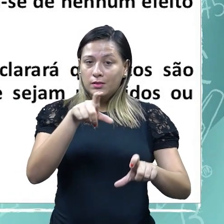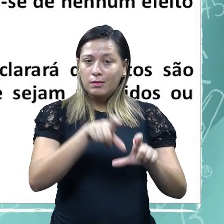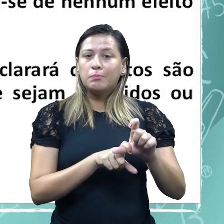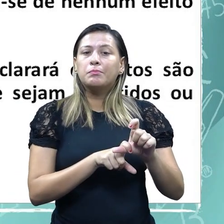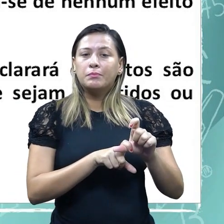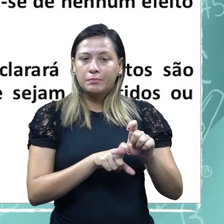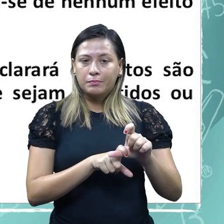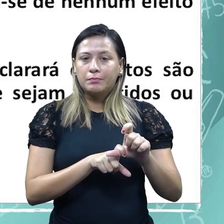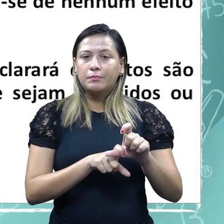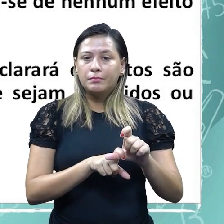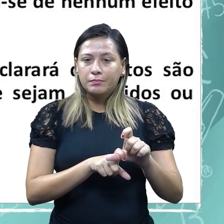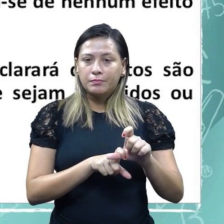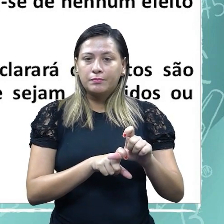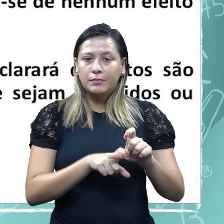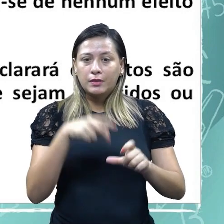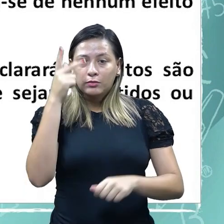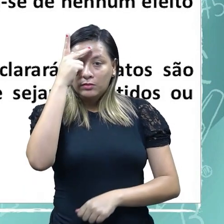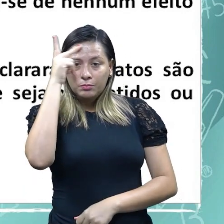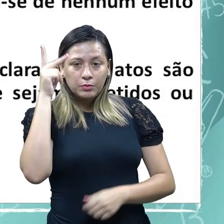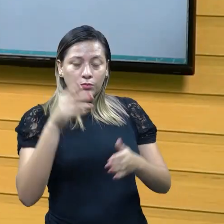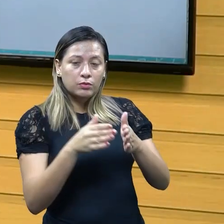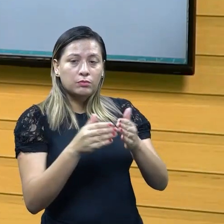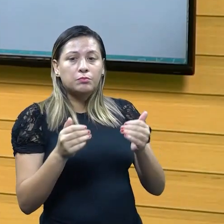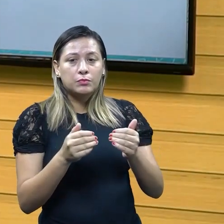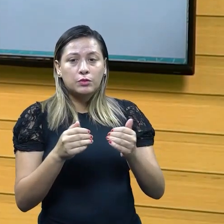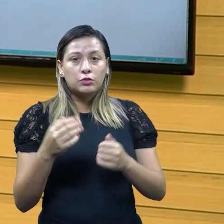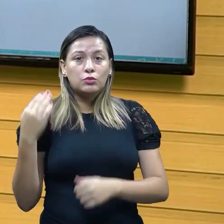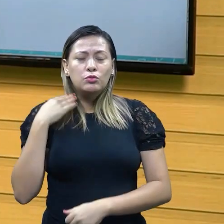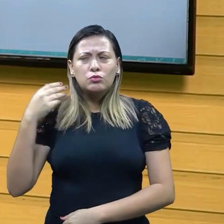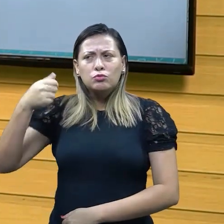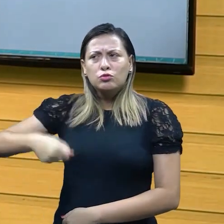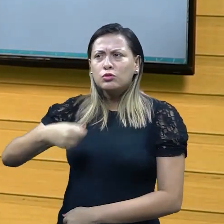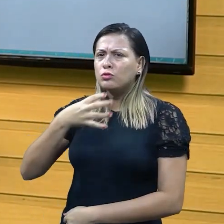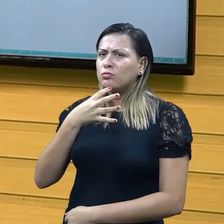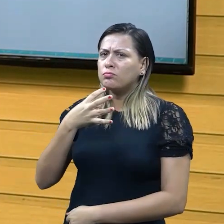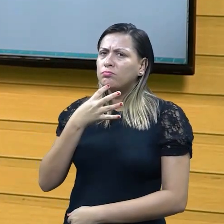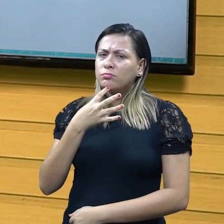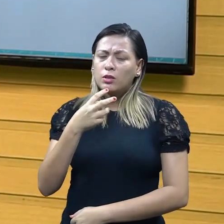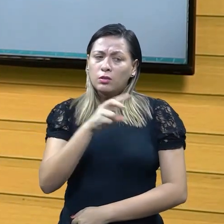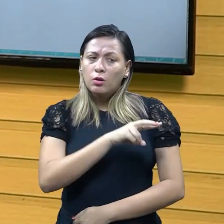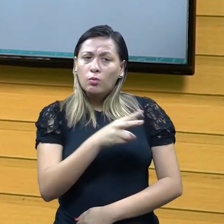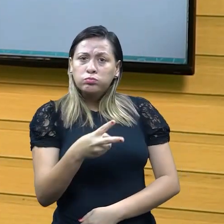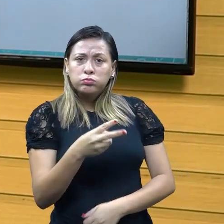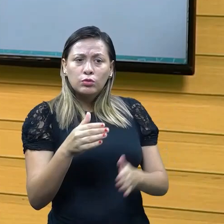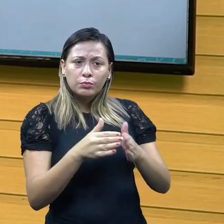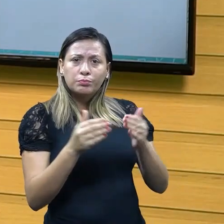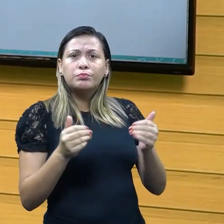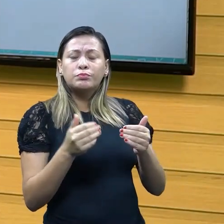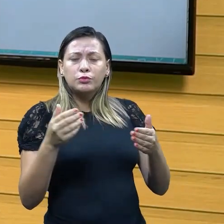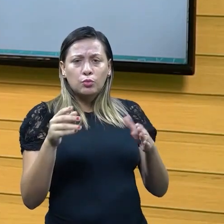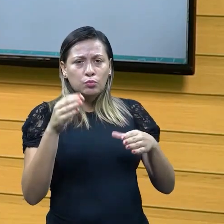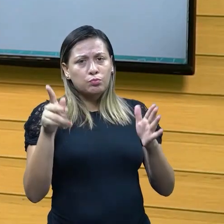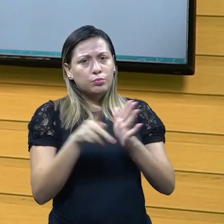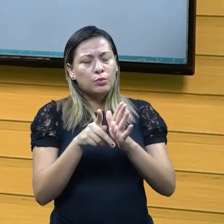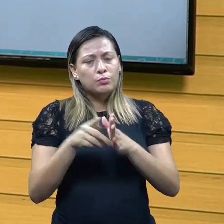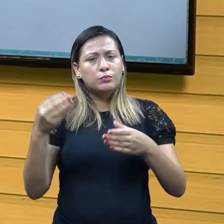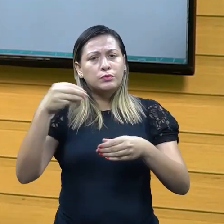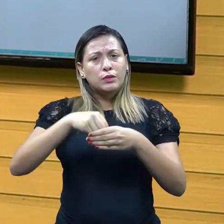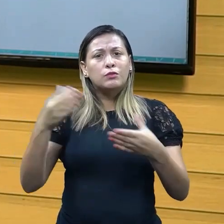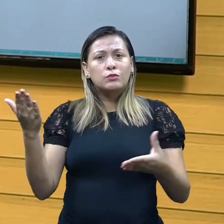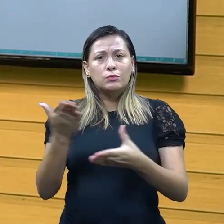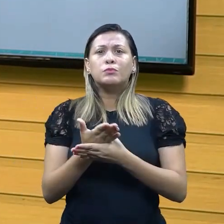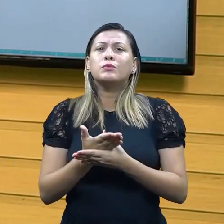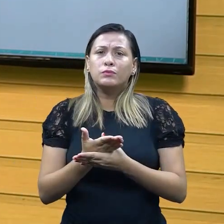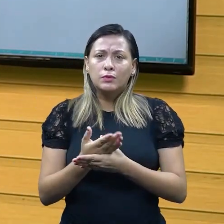da alegação da parte a serem conhecidas pelo juiz. Então, quem tem que alegar são as partes interessadas no processo. Aí nós estamos diante